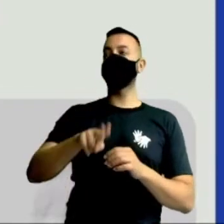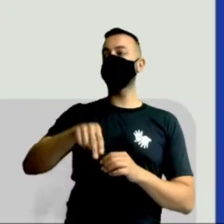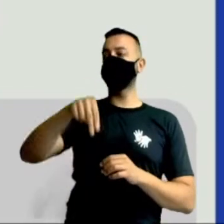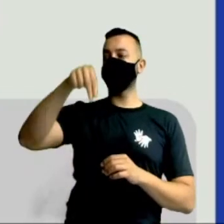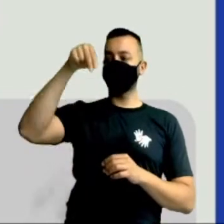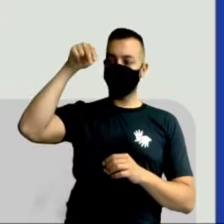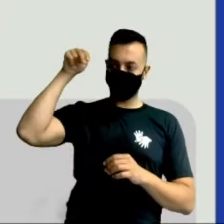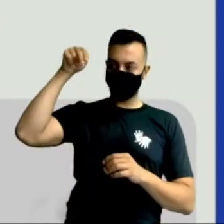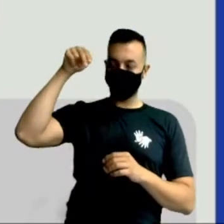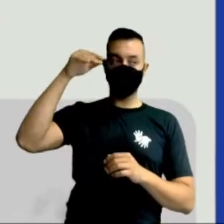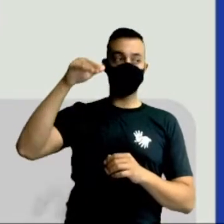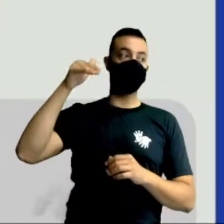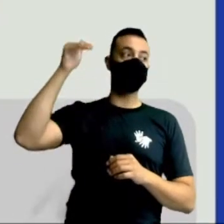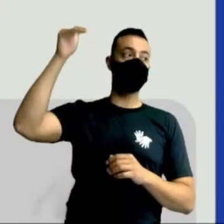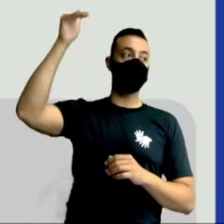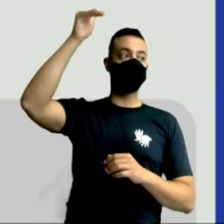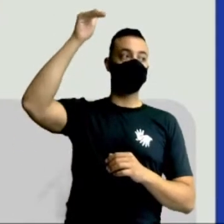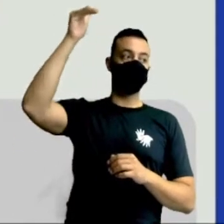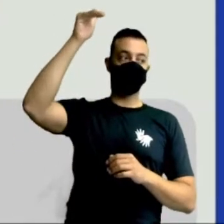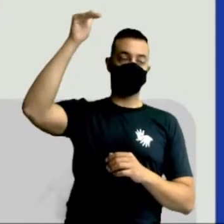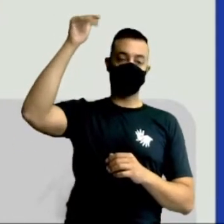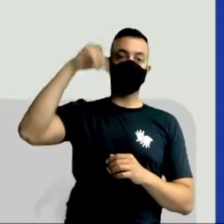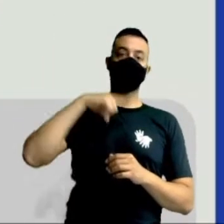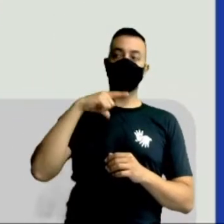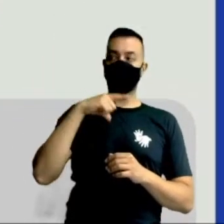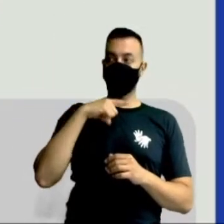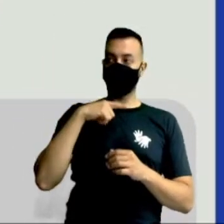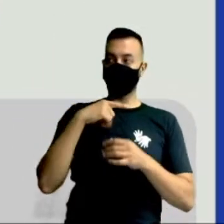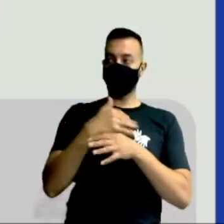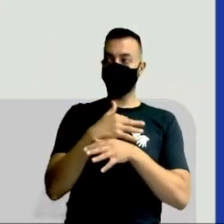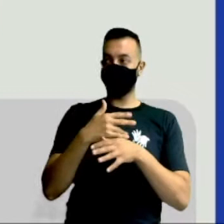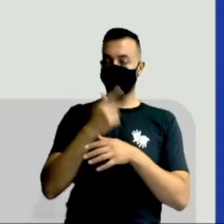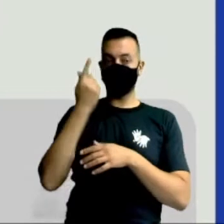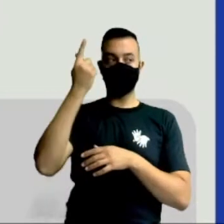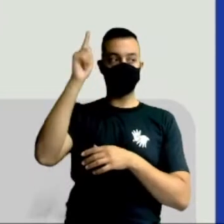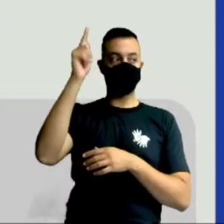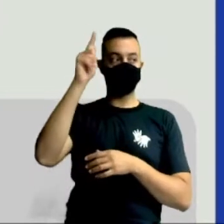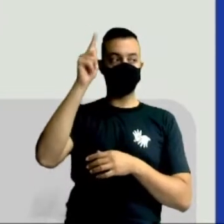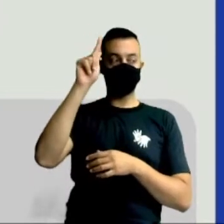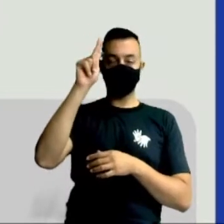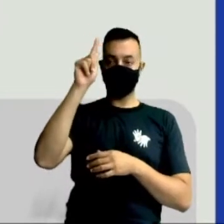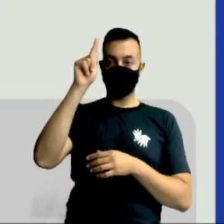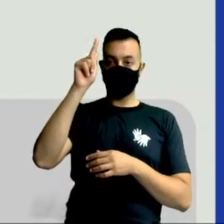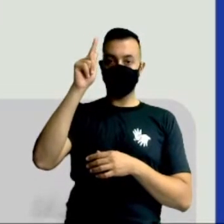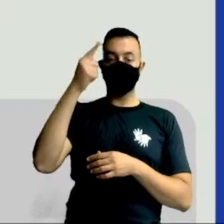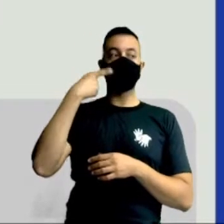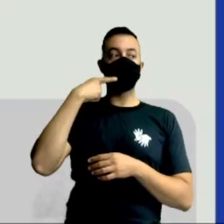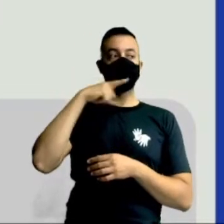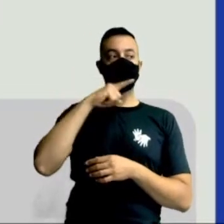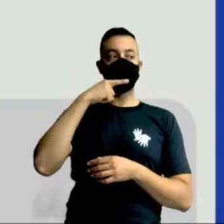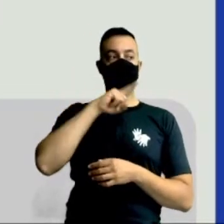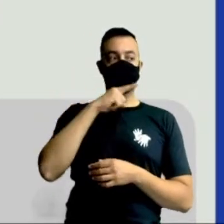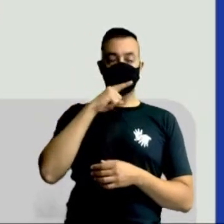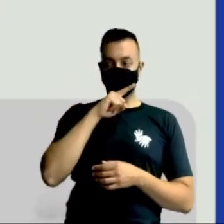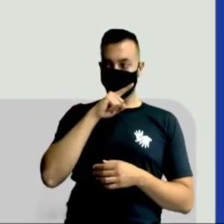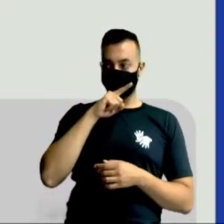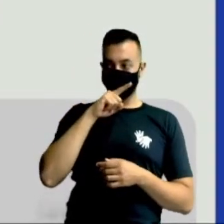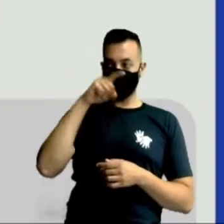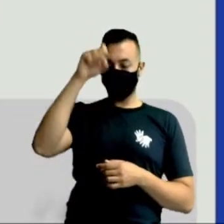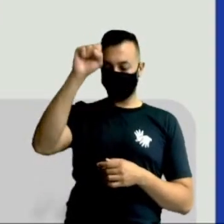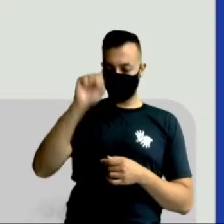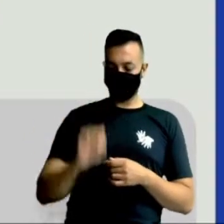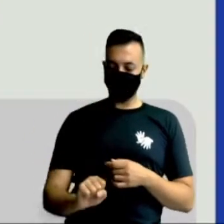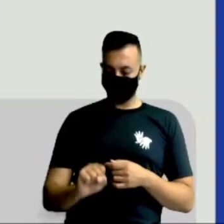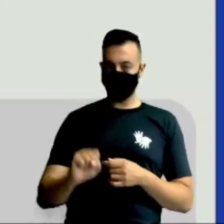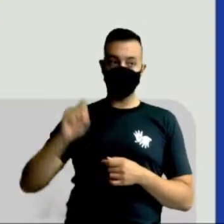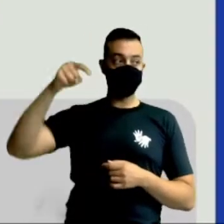norte, essa parte de cima, a gente tem as cidades de Glória do Goitá e Chã de Alegria. Ao sul, a